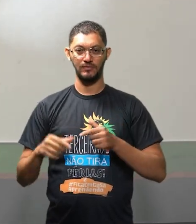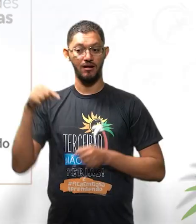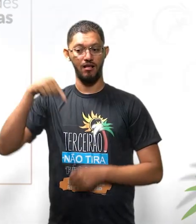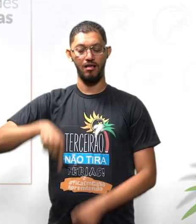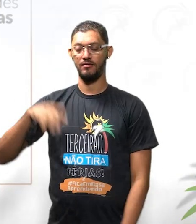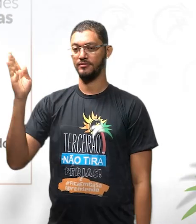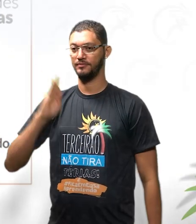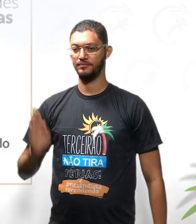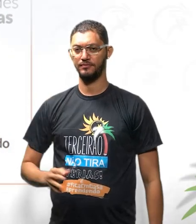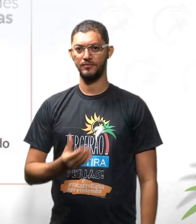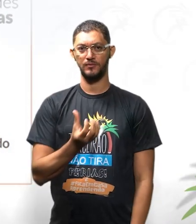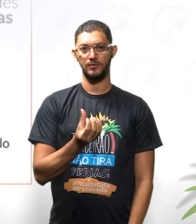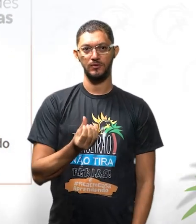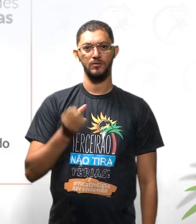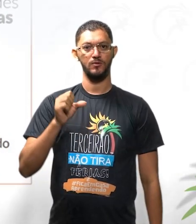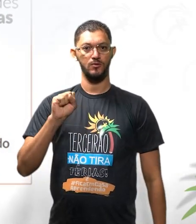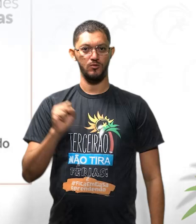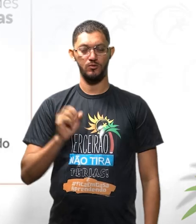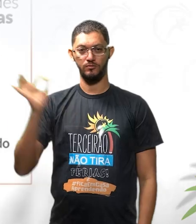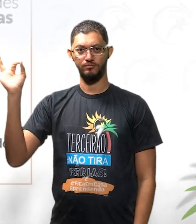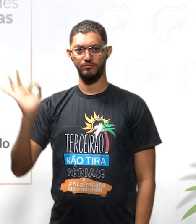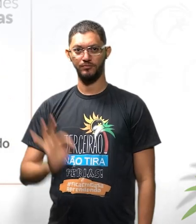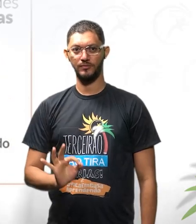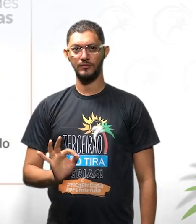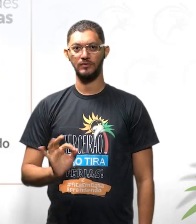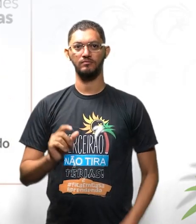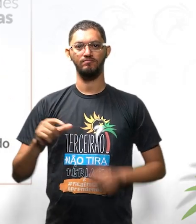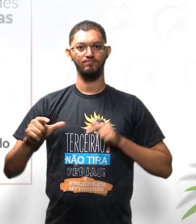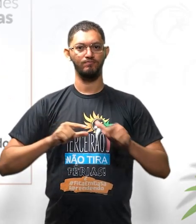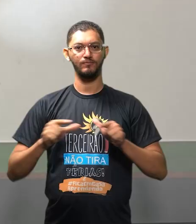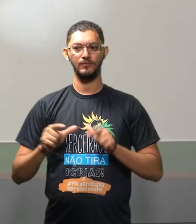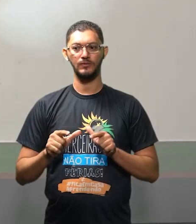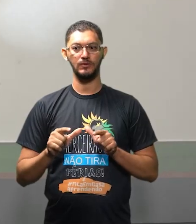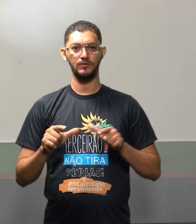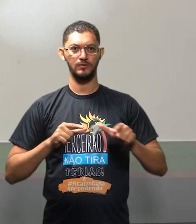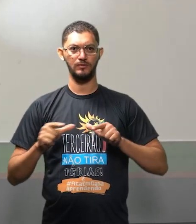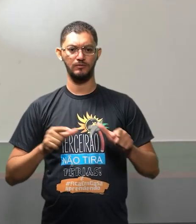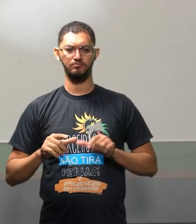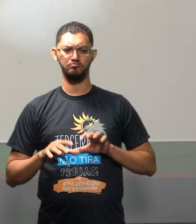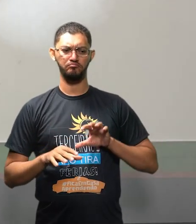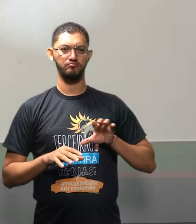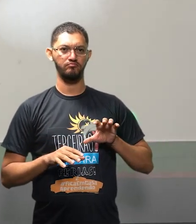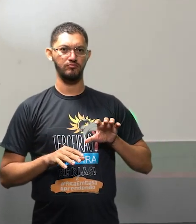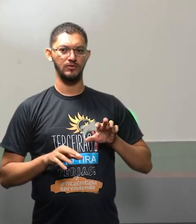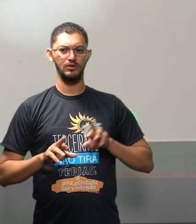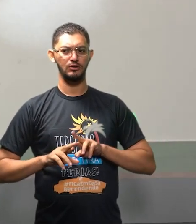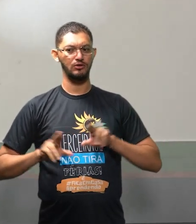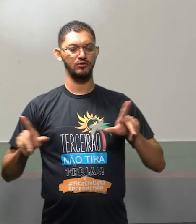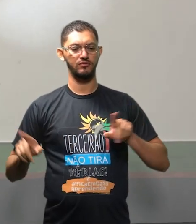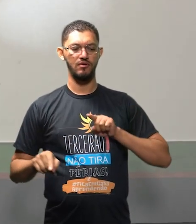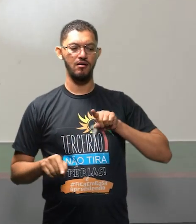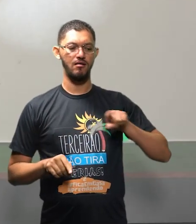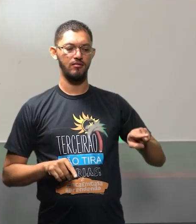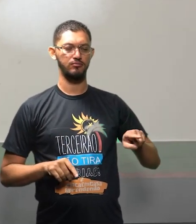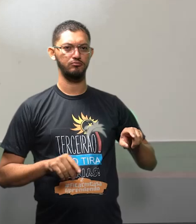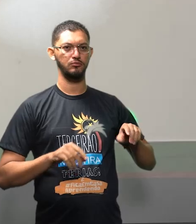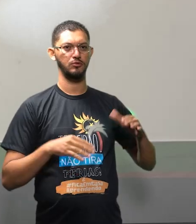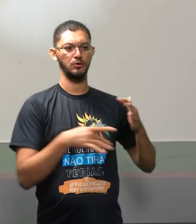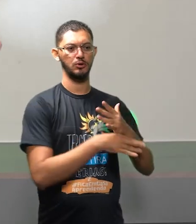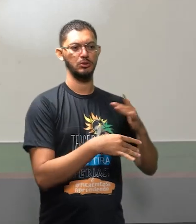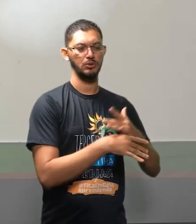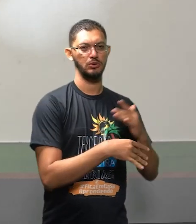Brasil, 68% estão em atividades não agrícolas. Então, em atividades que são geralmente atividades urbanas,